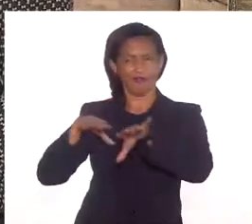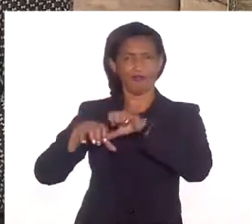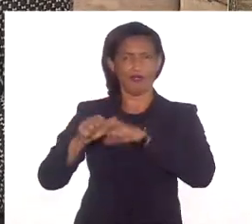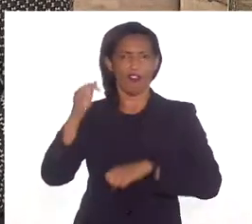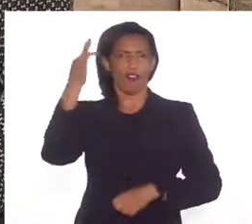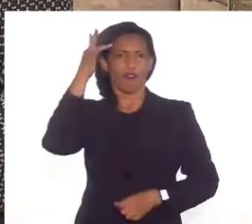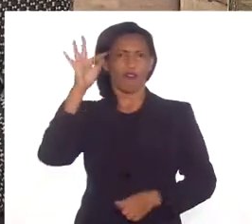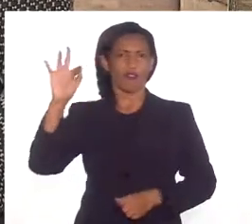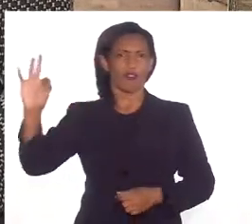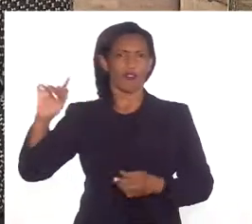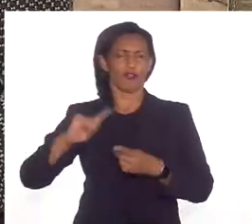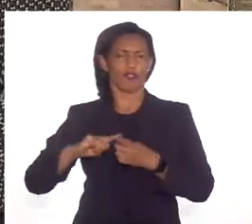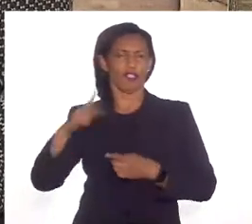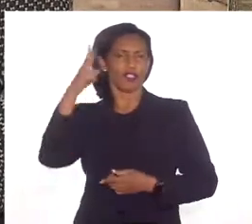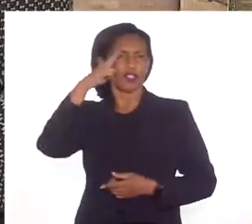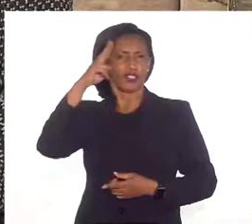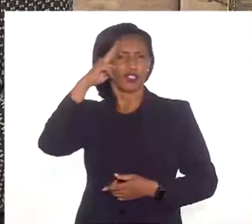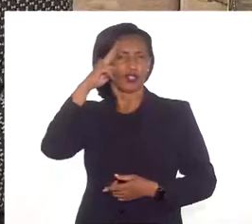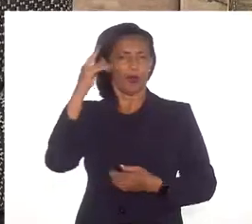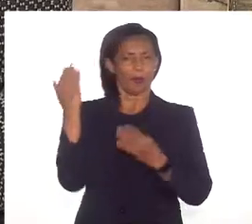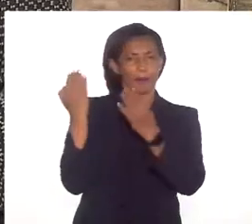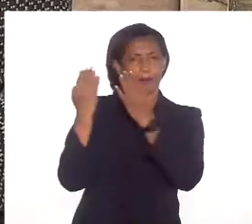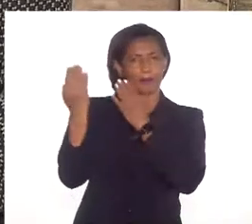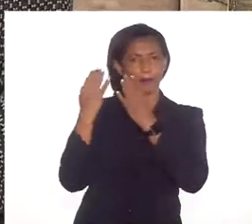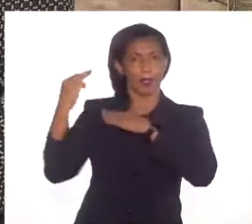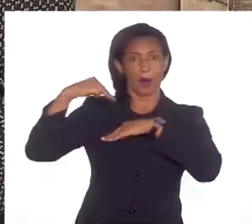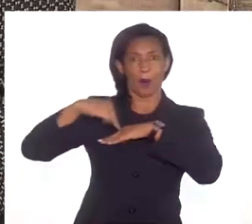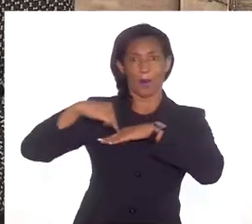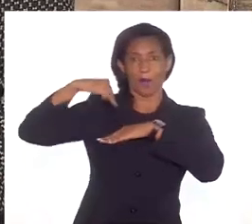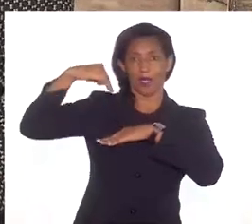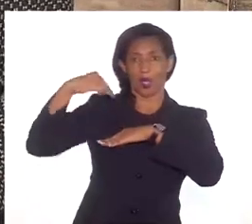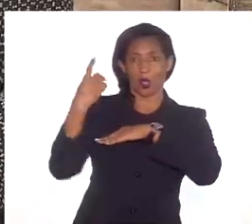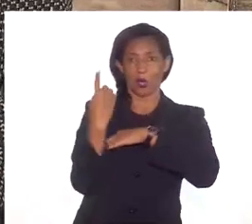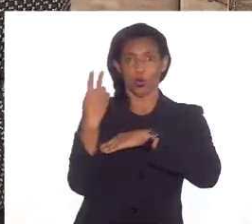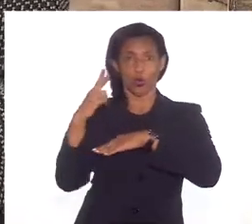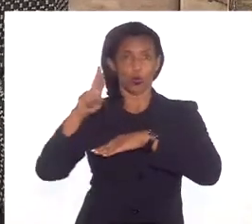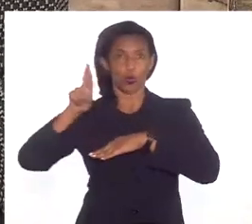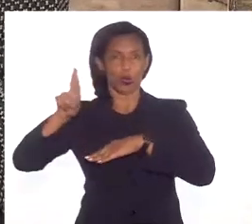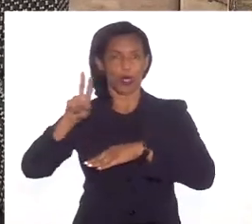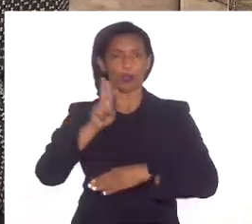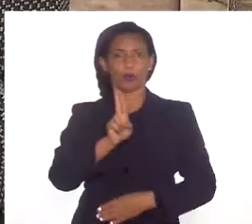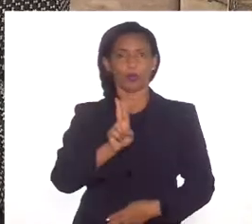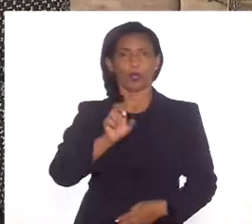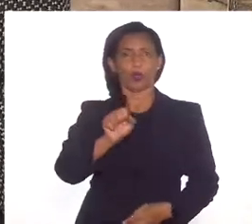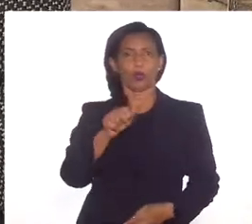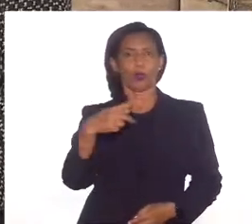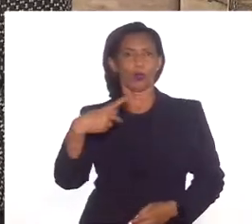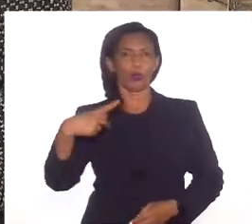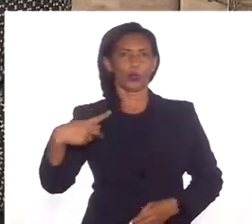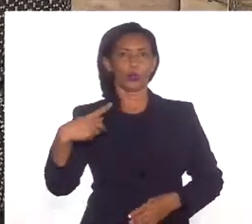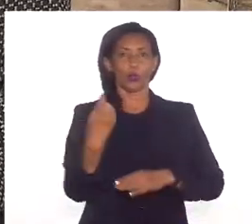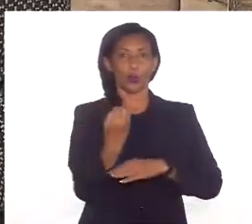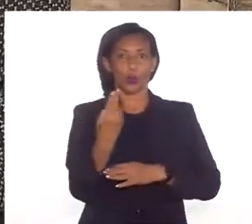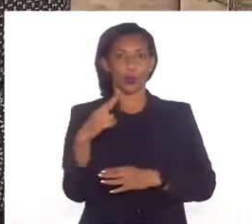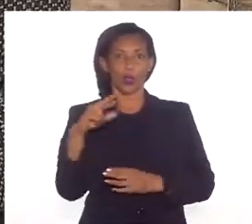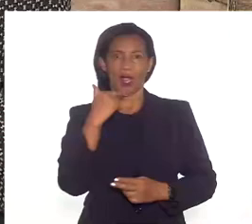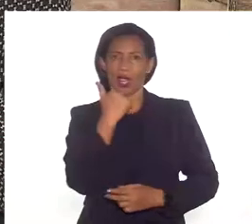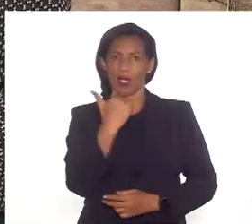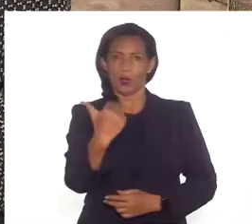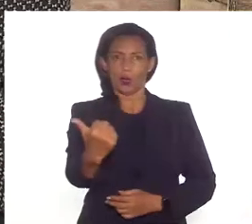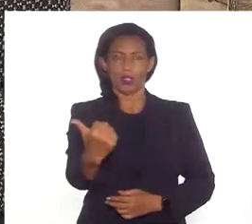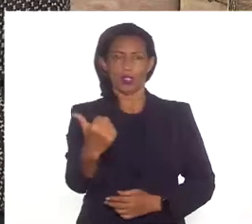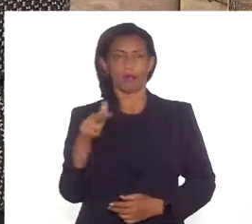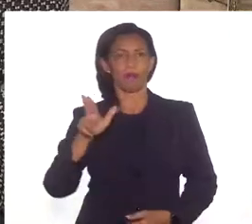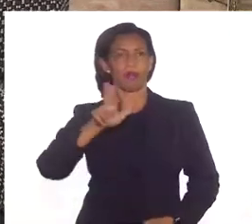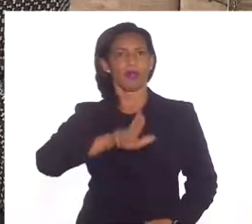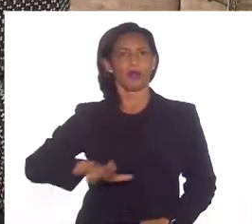em filosofia, história e psicologia, com mestrado e doutorado em educação pela USP e pós-doutorado em